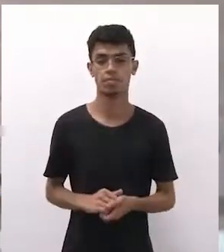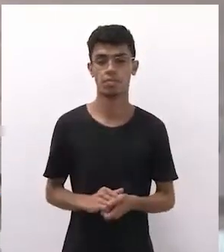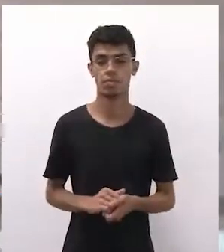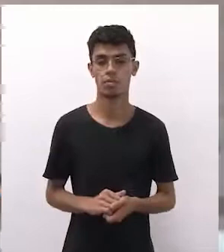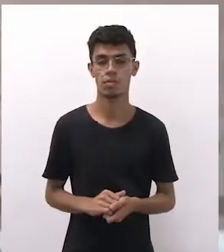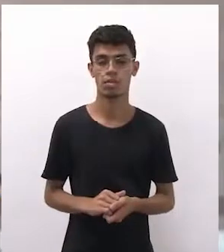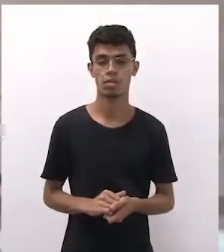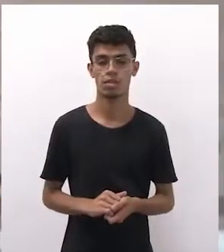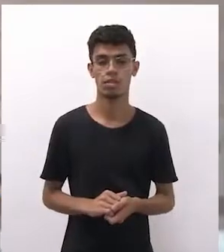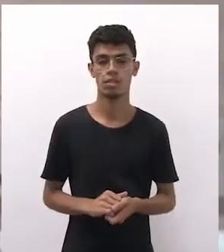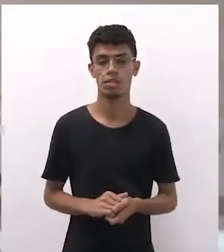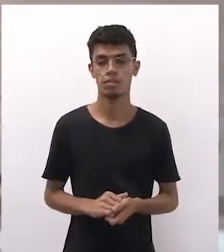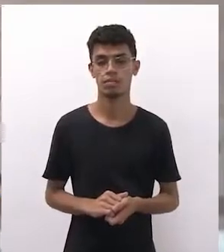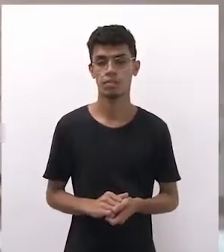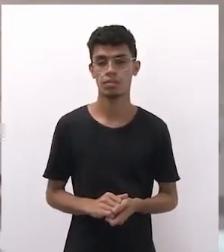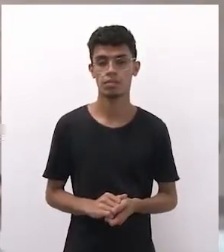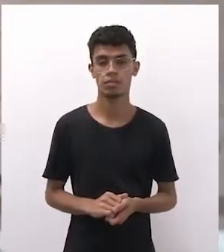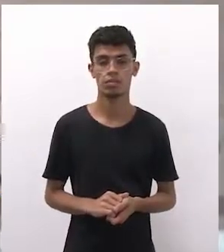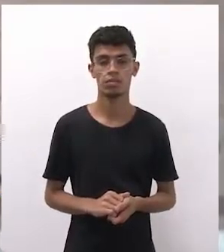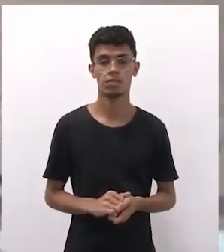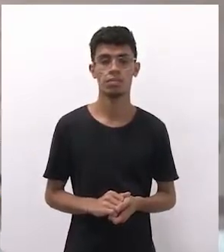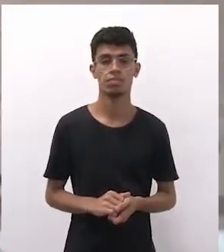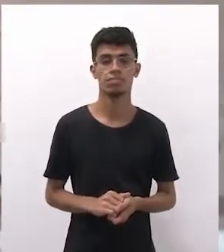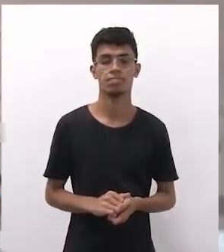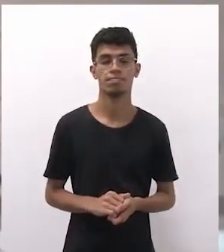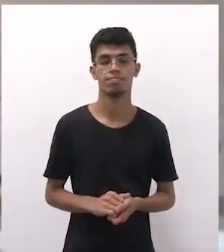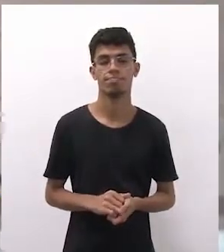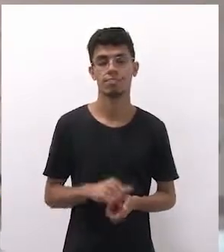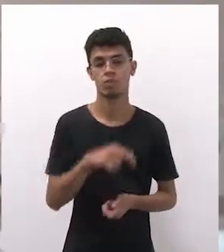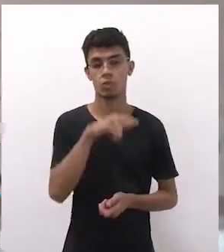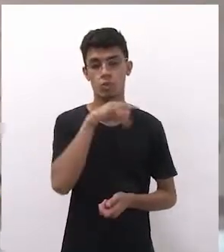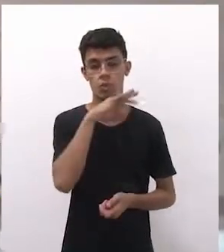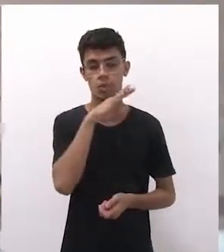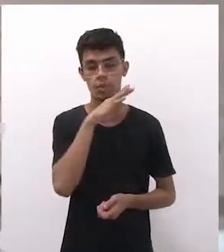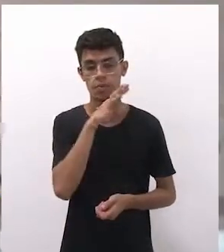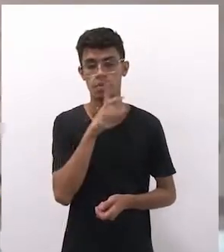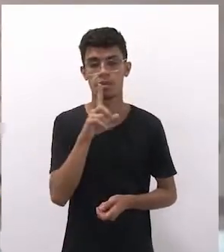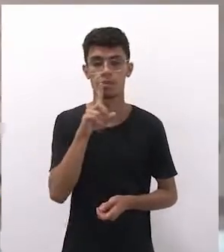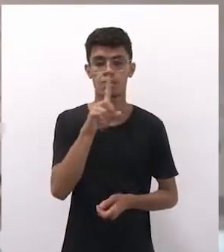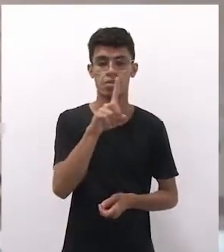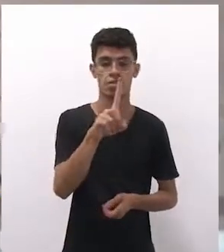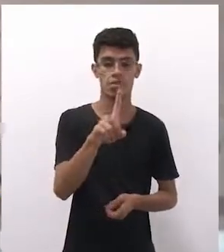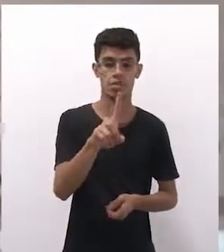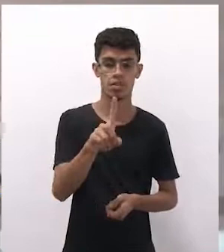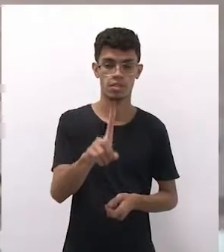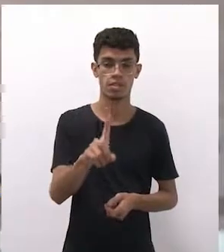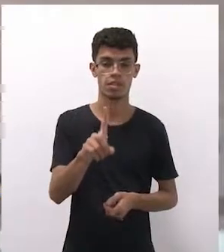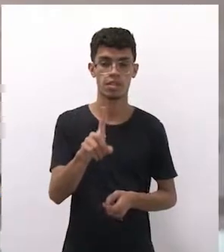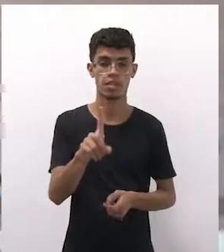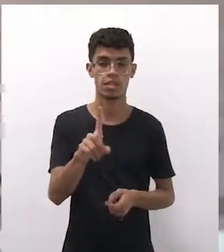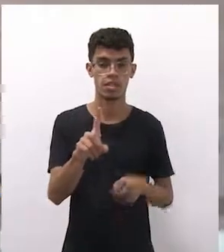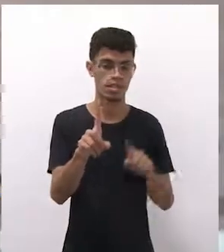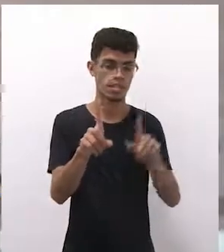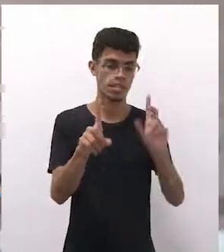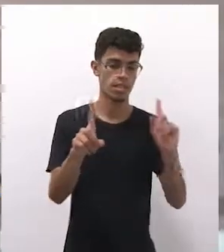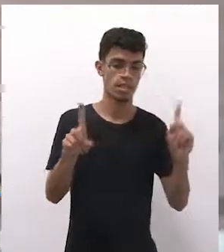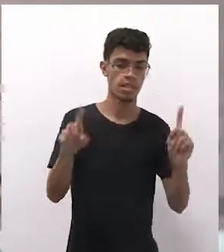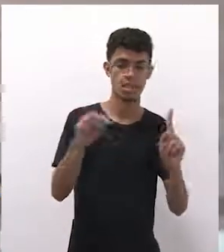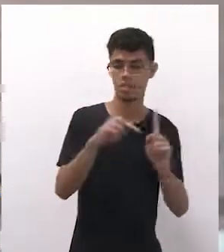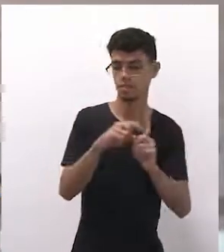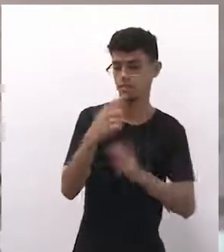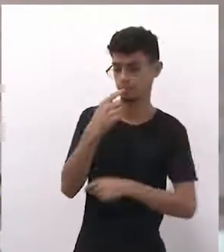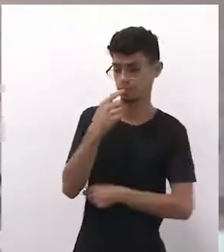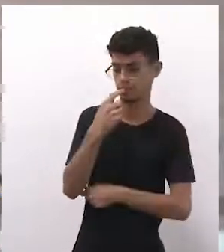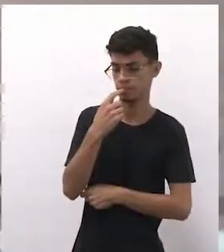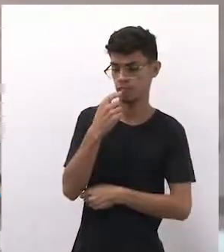num outro contexto, que ele diz assim, o pior de eu chegar aqui, apesar disso, é que ainda me usam de exemplo para dizer, olha lá, se ele conseguiu, todo